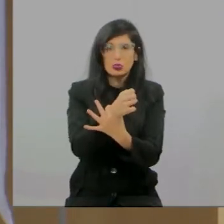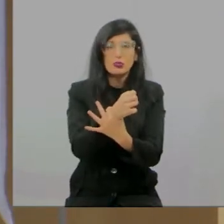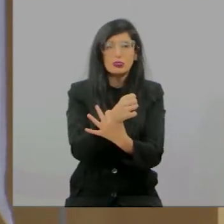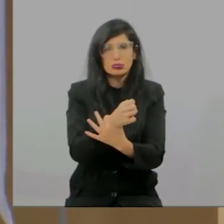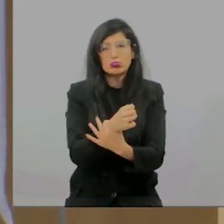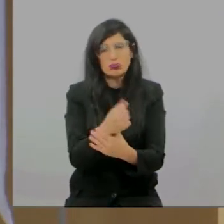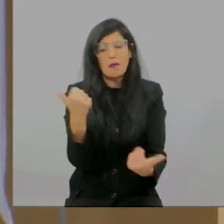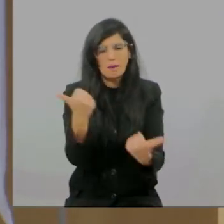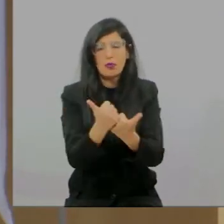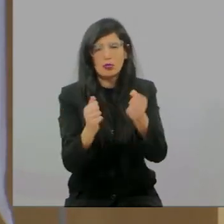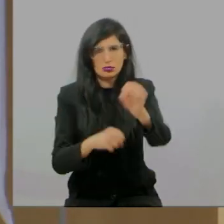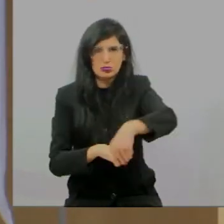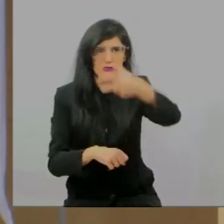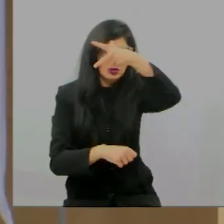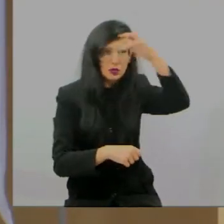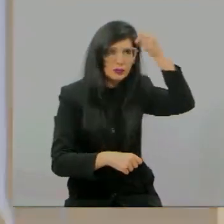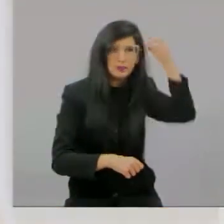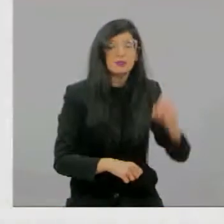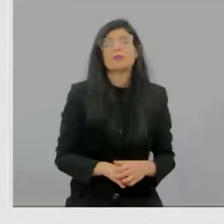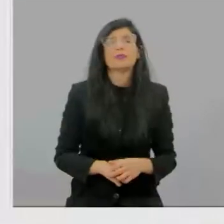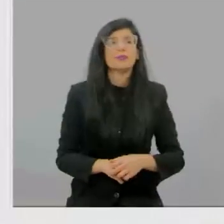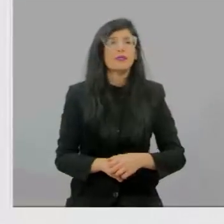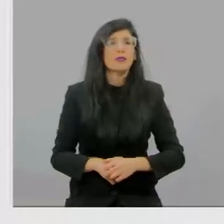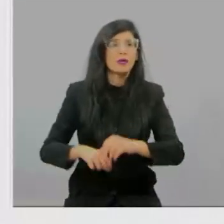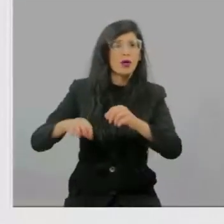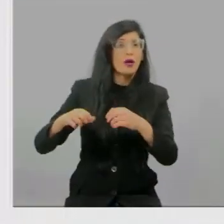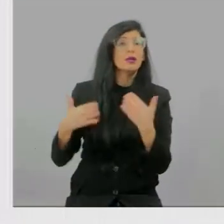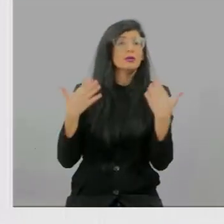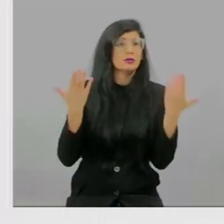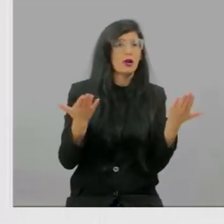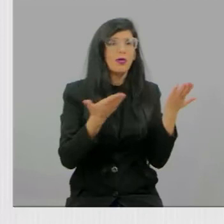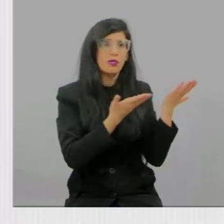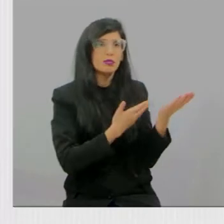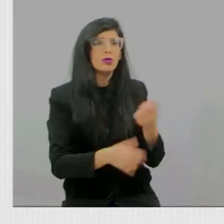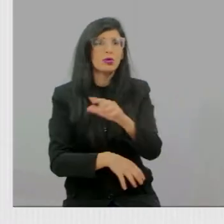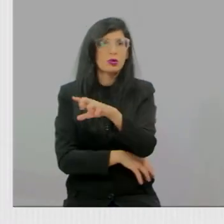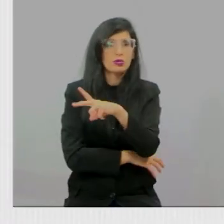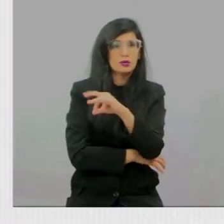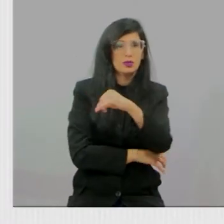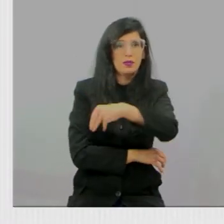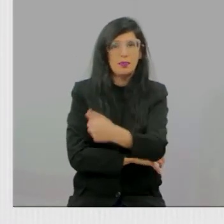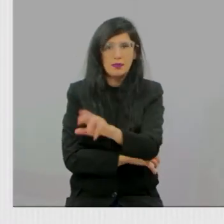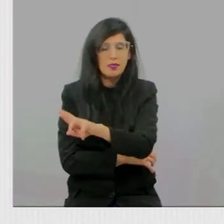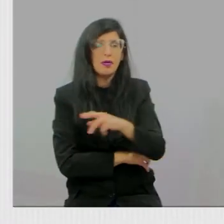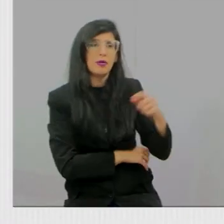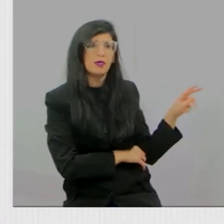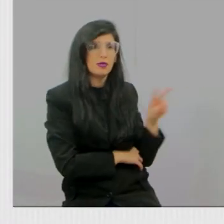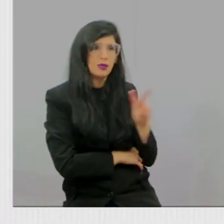8, vereadora Lucimar Ponciano e seu Carlos Eustáquio, um forte abraço.